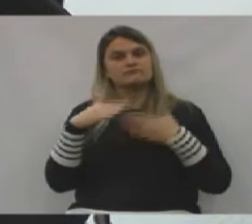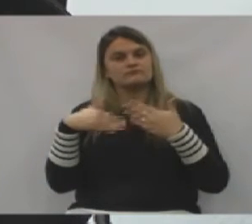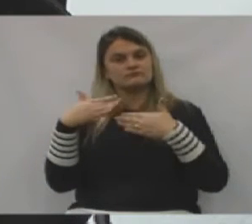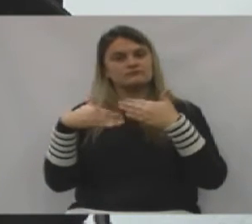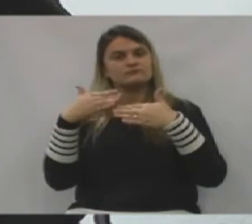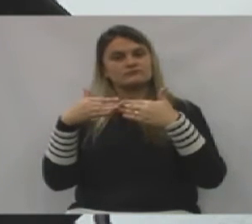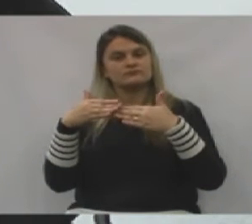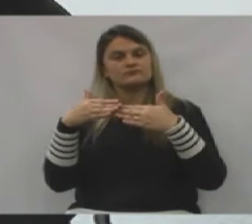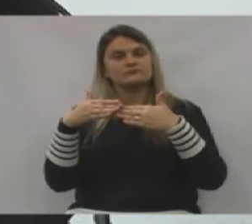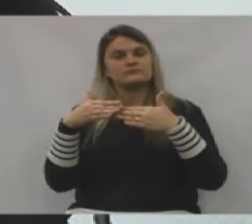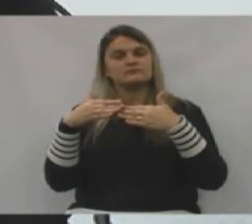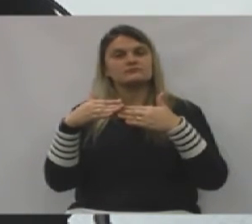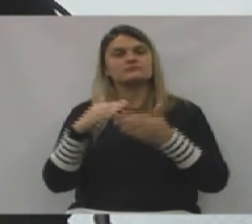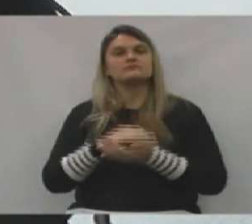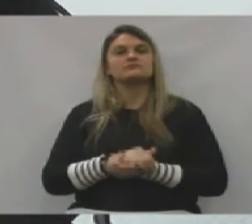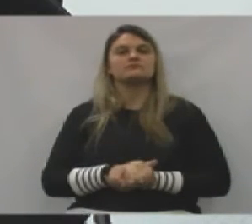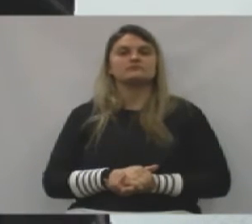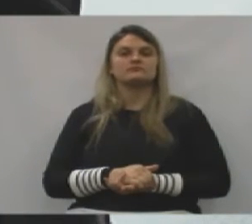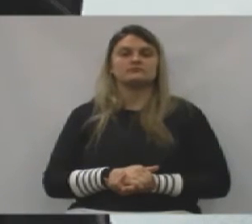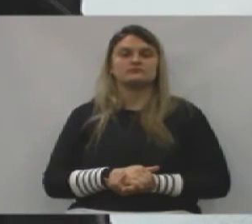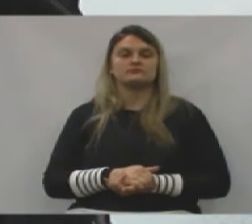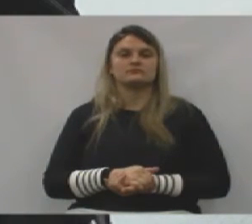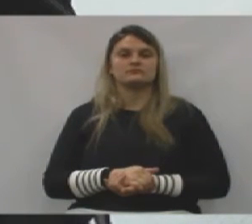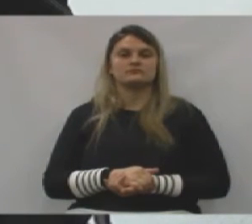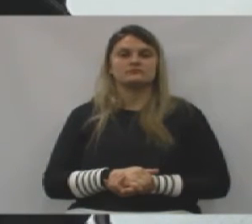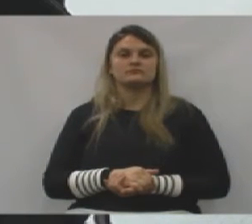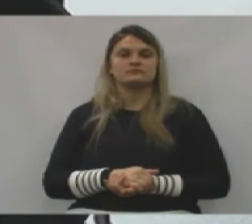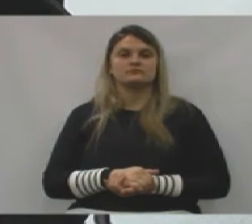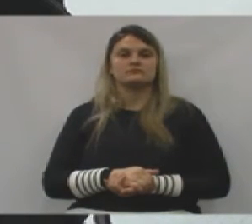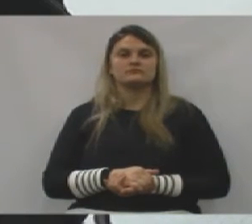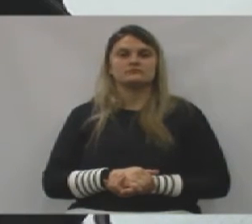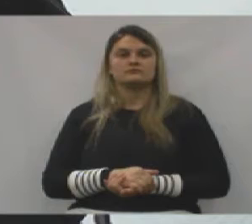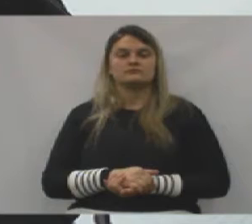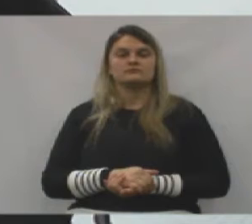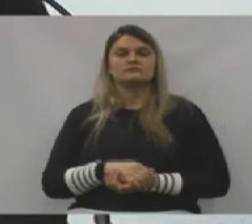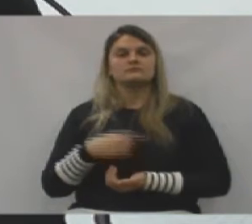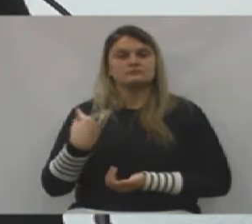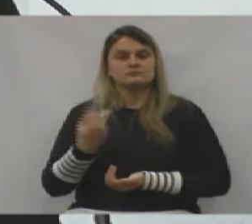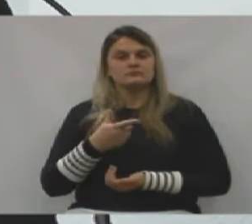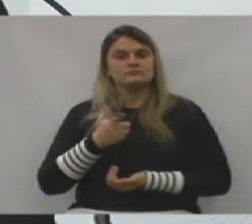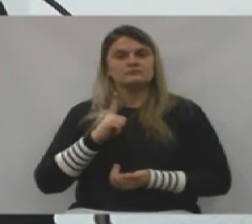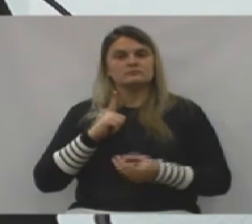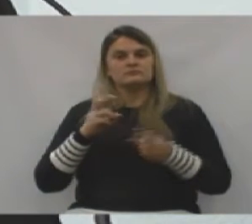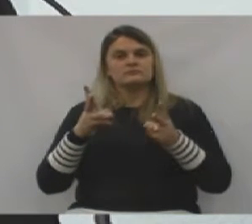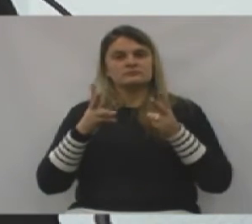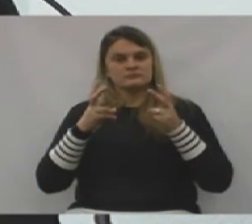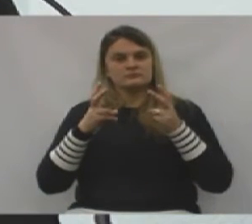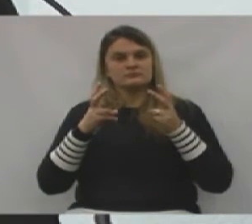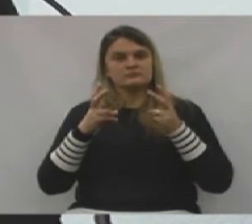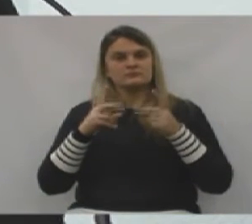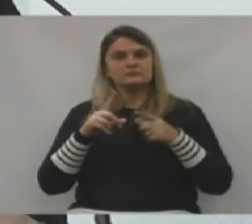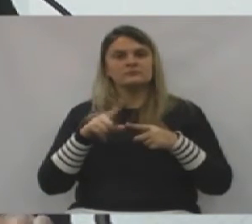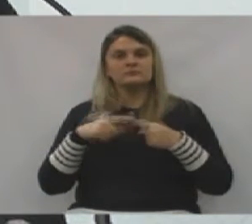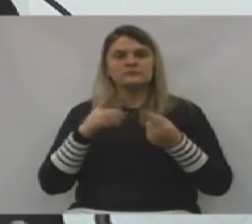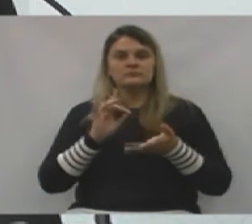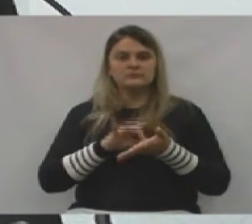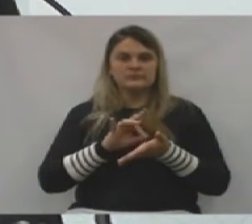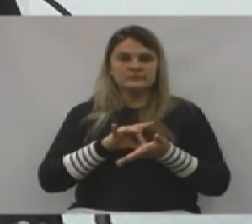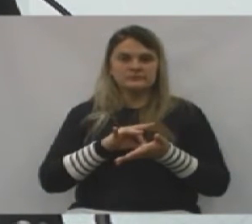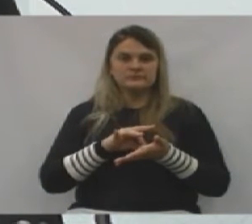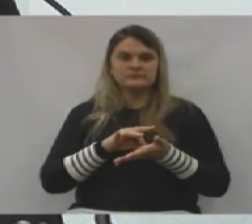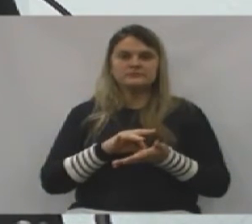uma melhora significativa na nossa cidade de União da Vitória. Nós estamos observando isso. Só que, mesmo